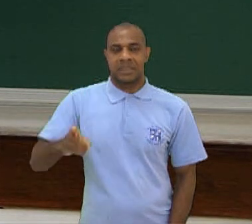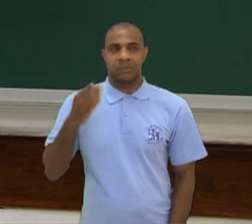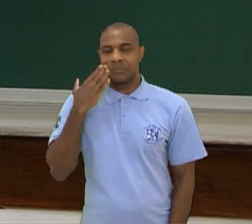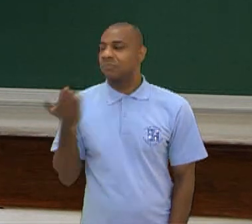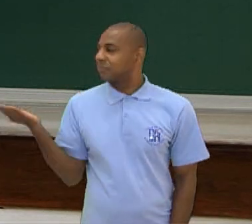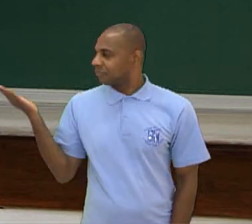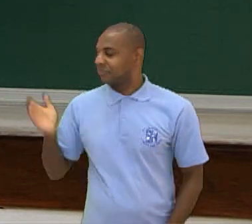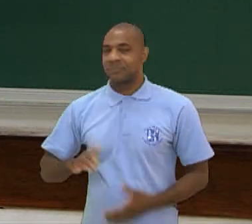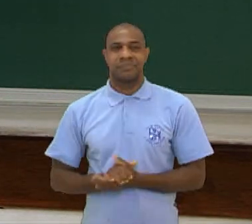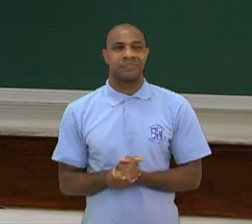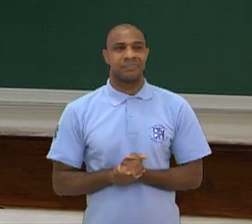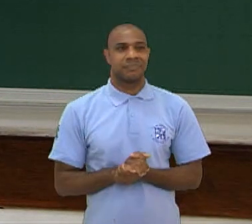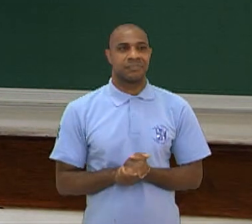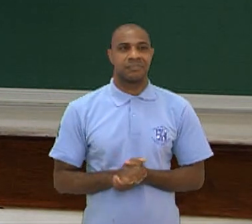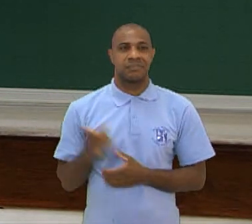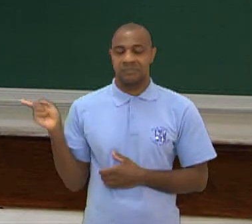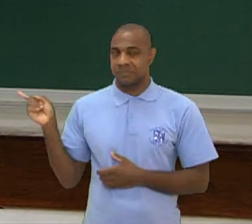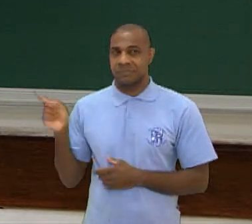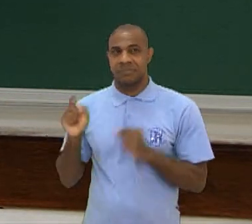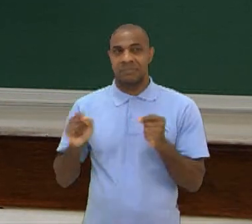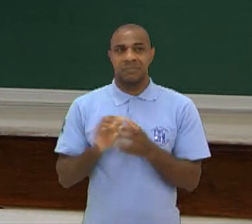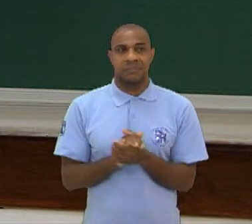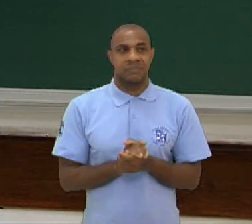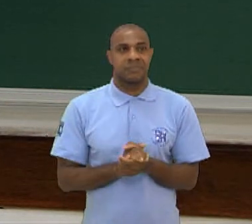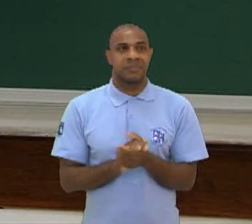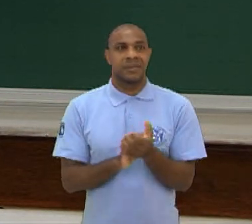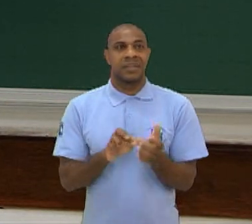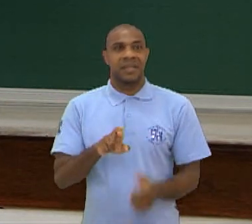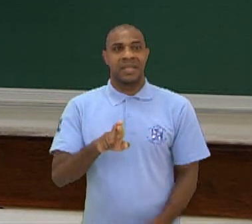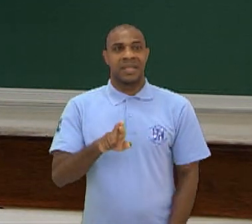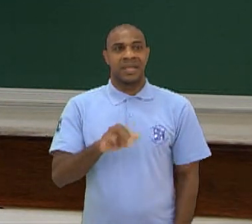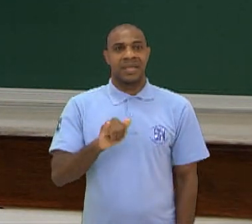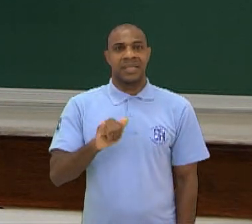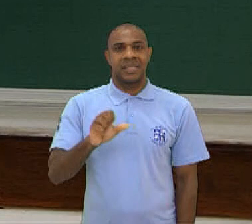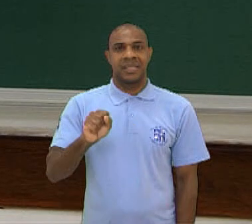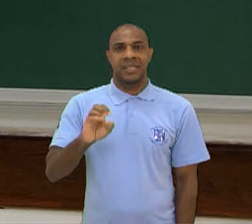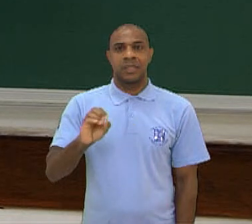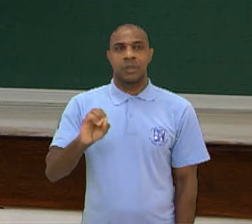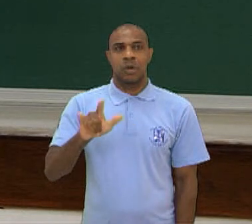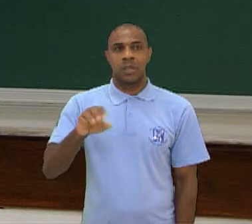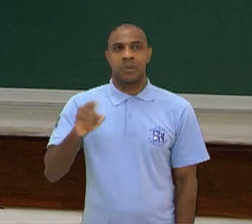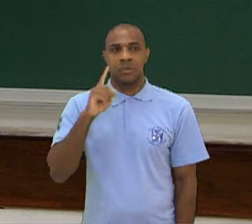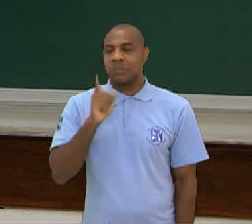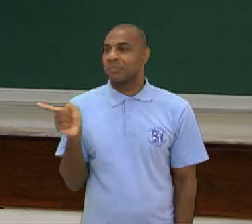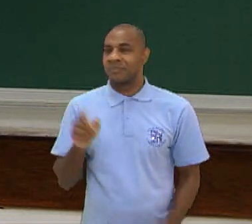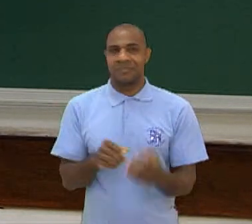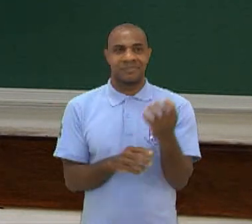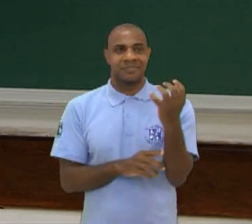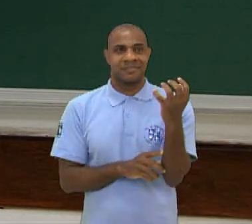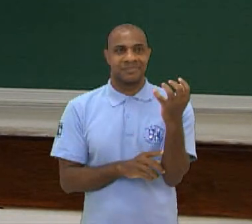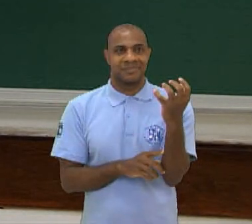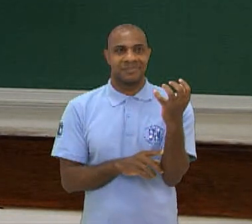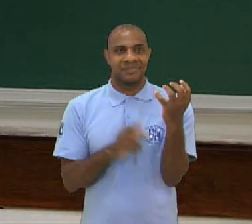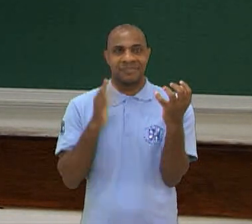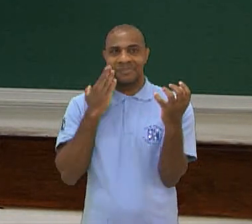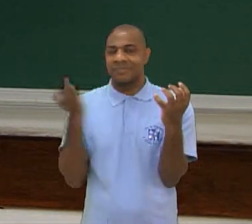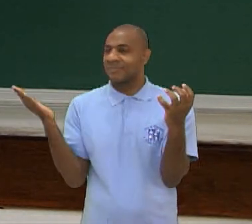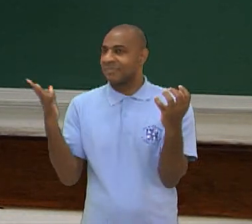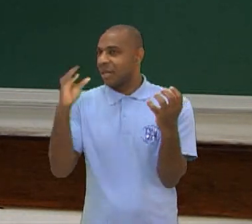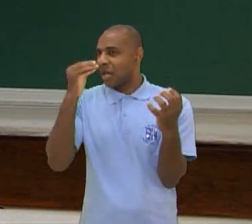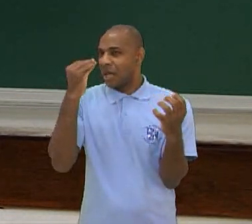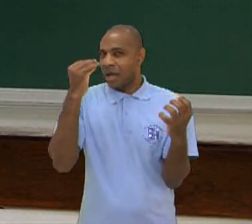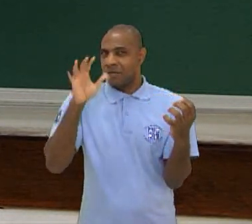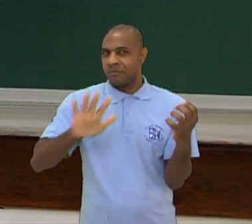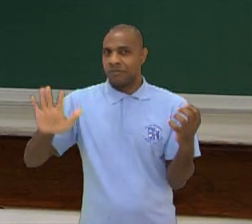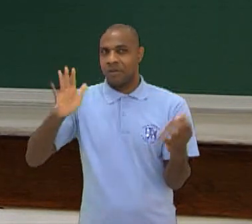vida de algumas plantas. Aqui está dizendo que o rizóbio, que aqui nesse desenho está representado por esses nódulos vermelhinhos, e aqui na foto,